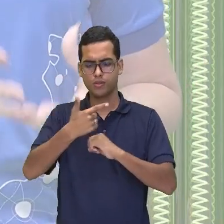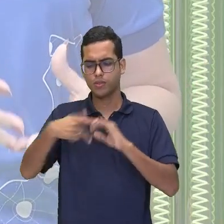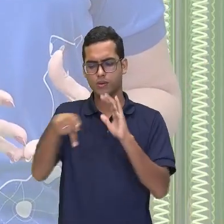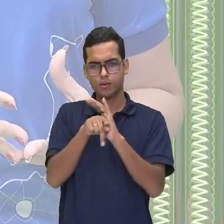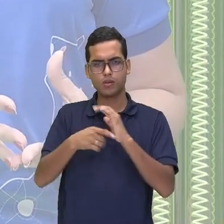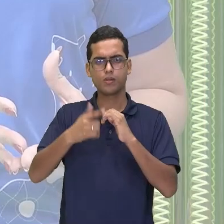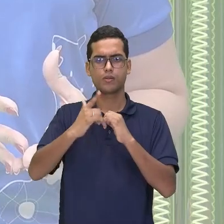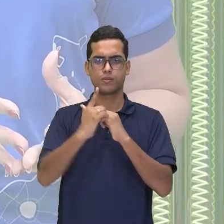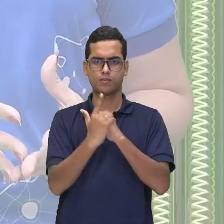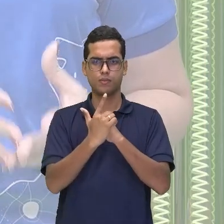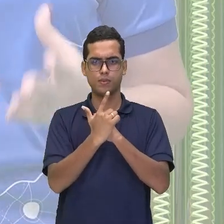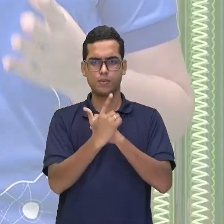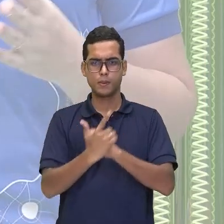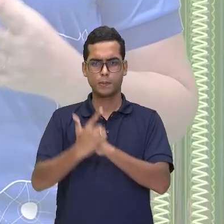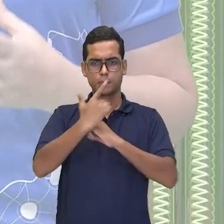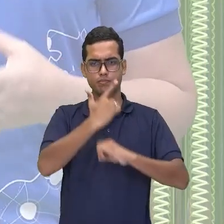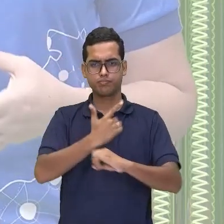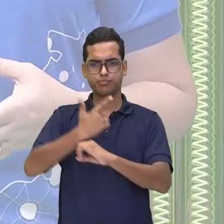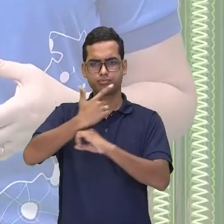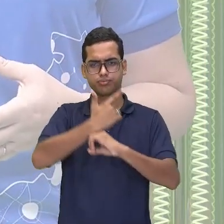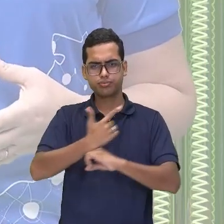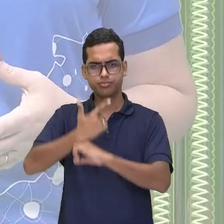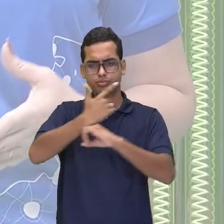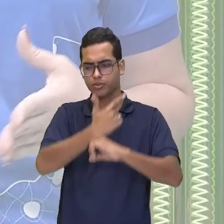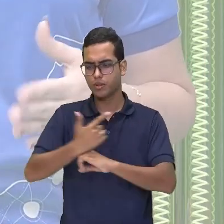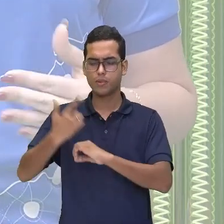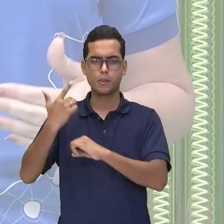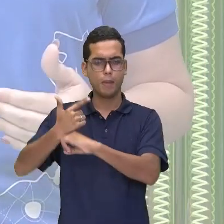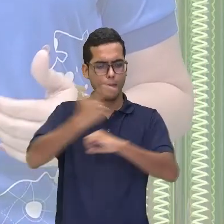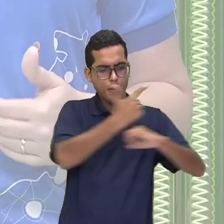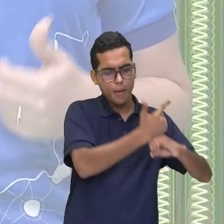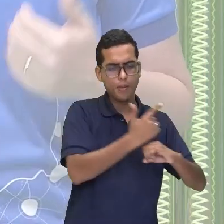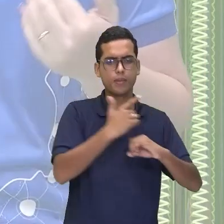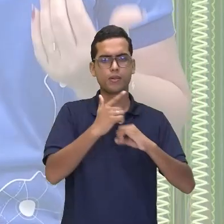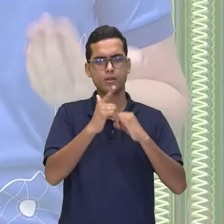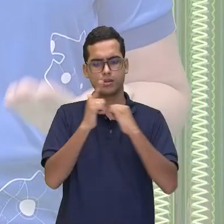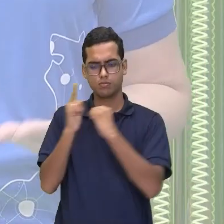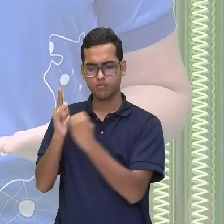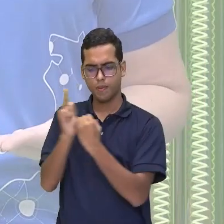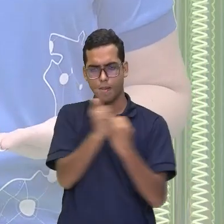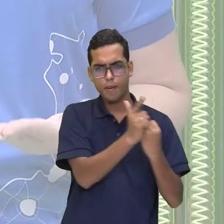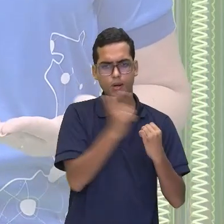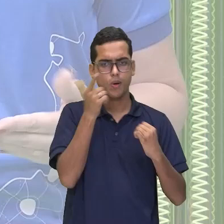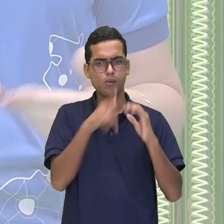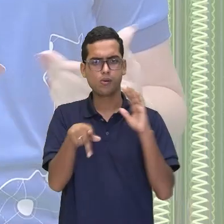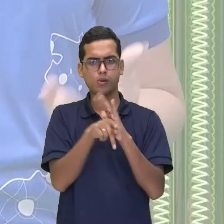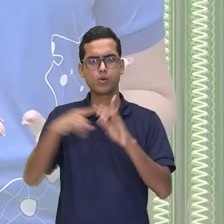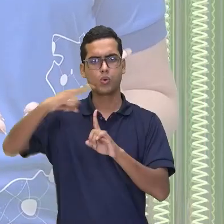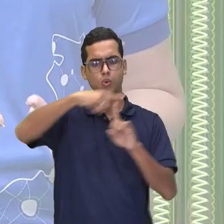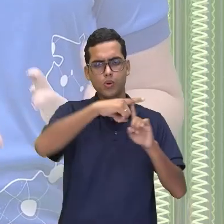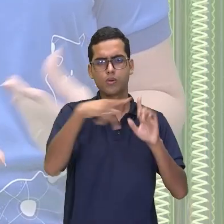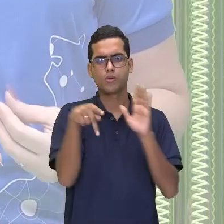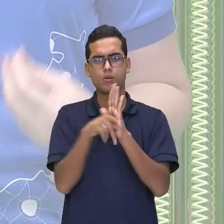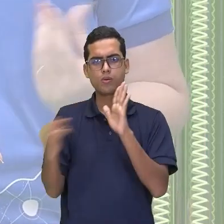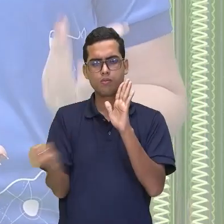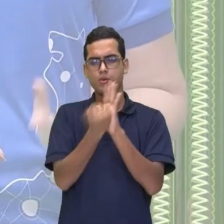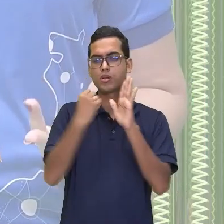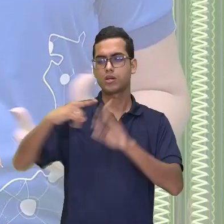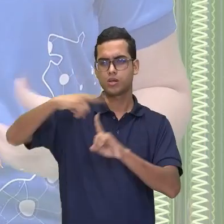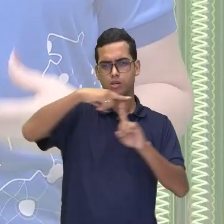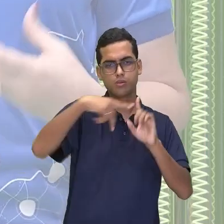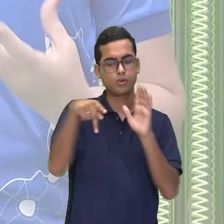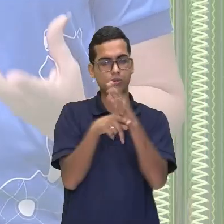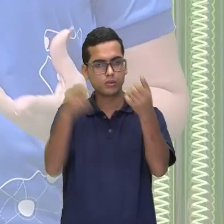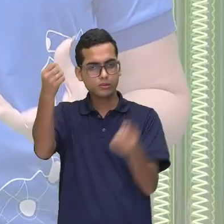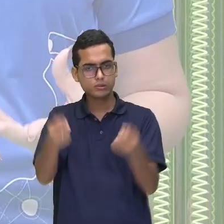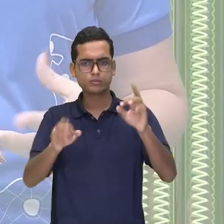nos diferentes modelos de carro, nas diferentes marcas, né, cada um vai oferecer um tipo ali de benefício. Então, cabe,